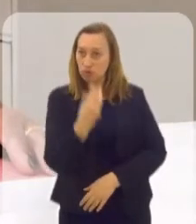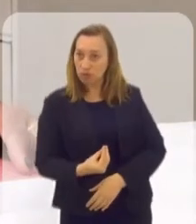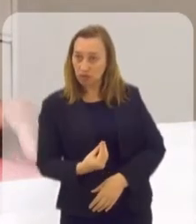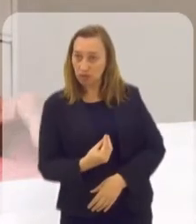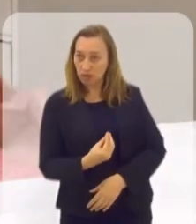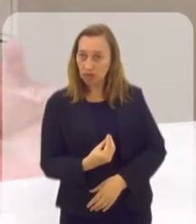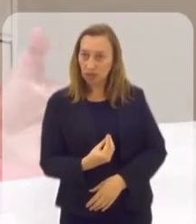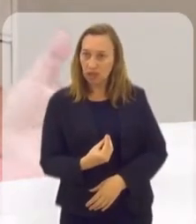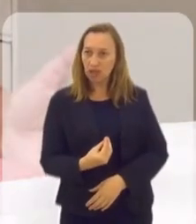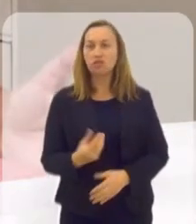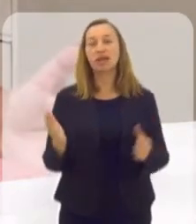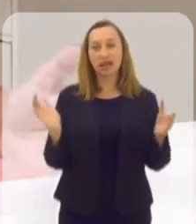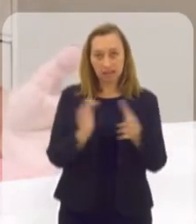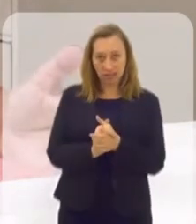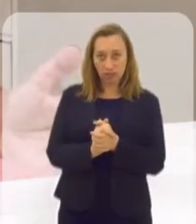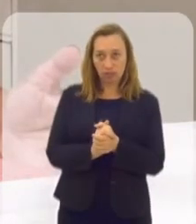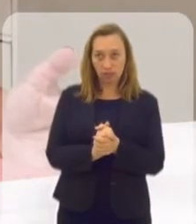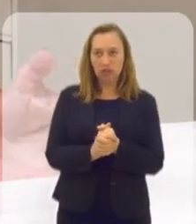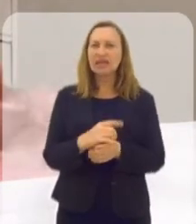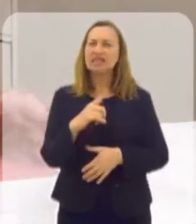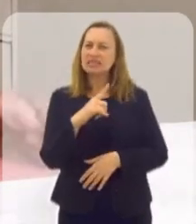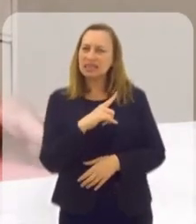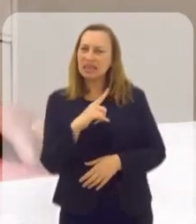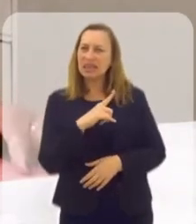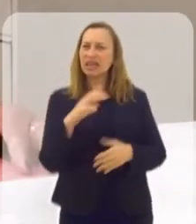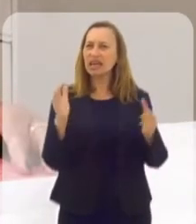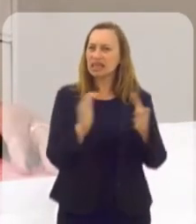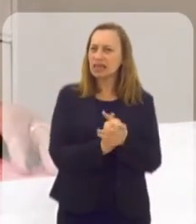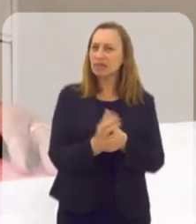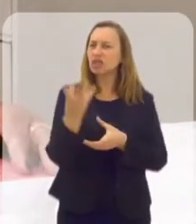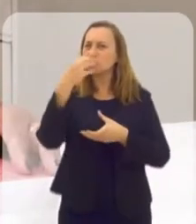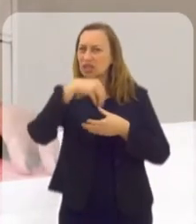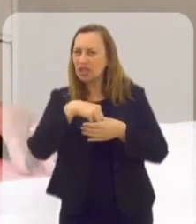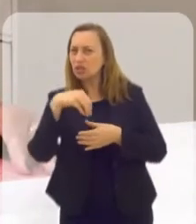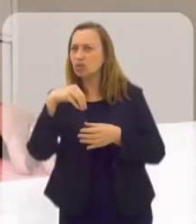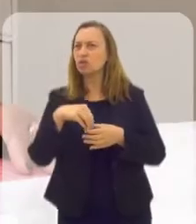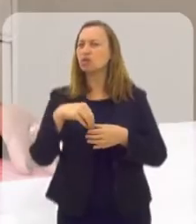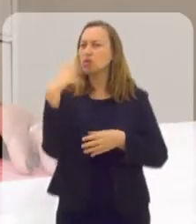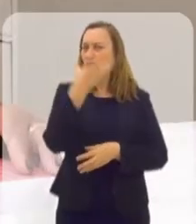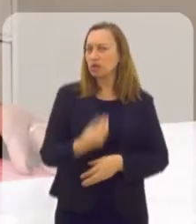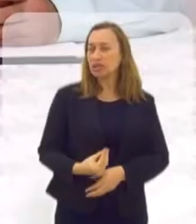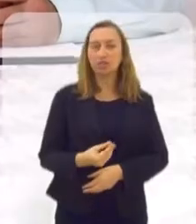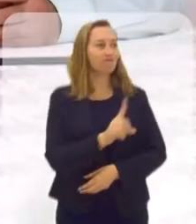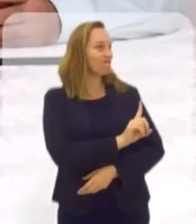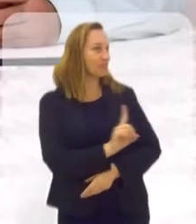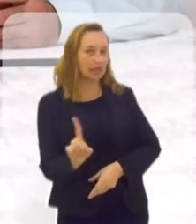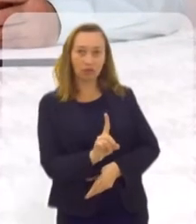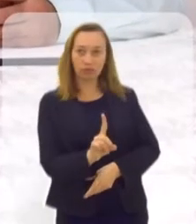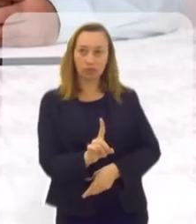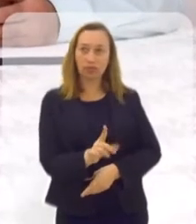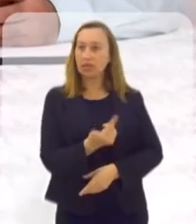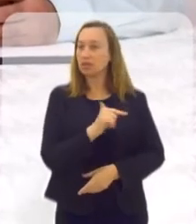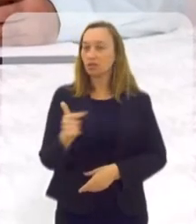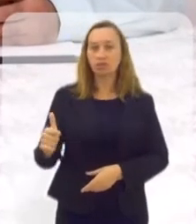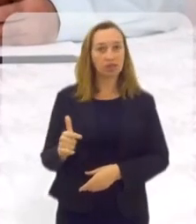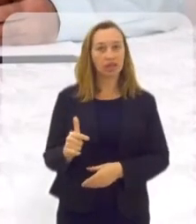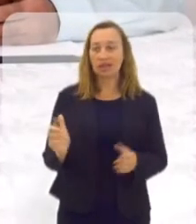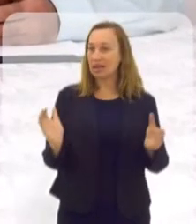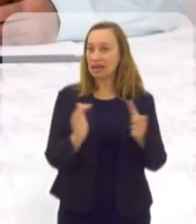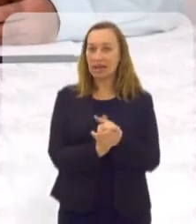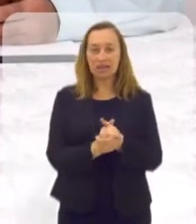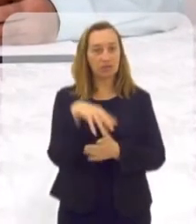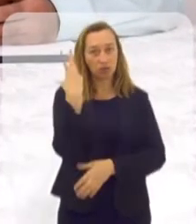espírita, nos casamos. Existe o casamento dentro do espiritismo? Não, o Espiritismo não tem